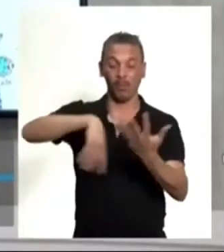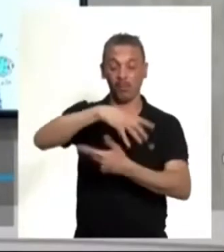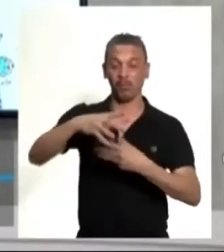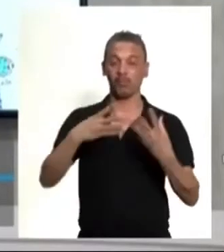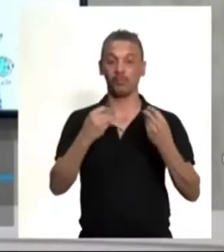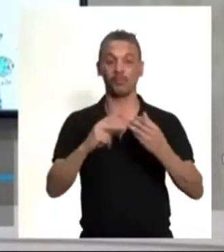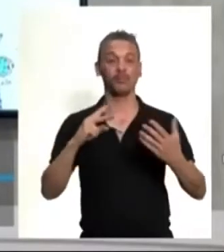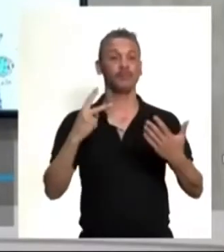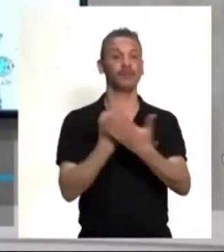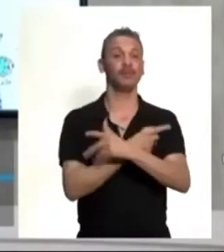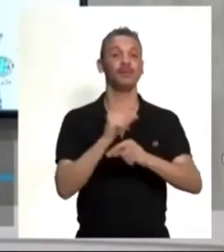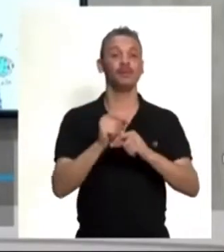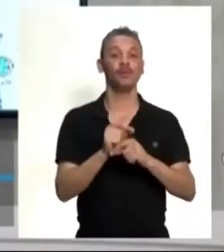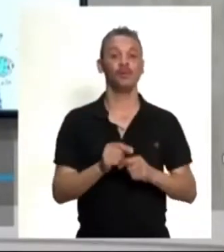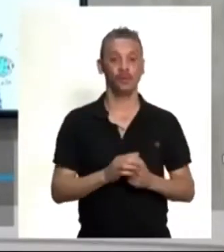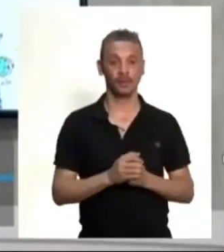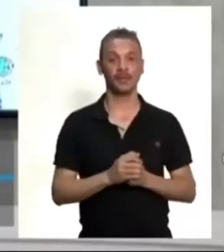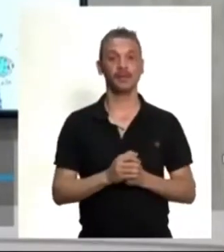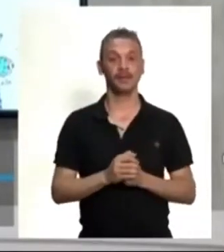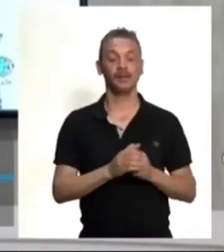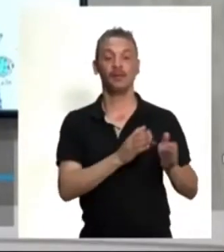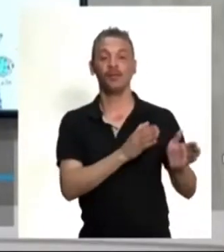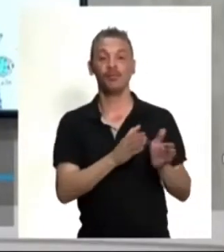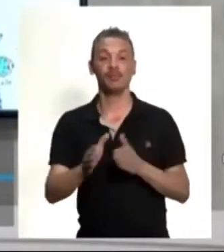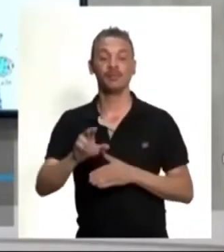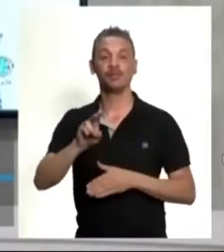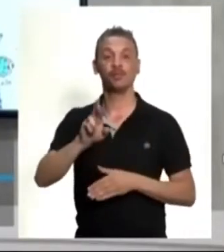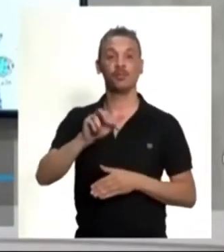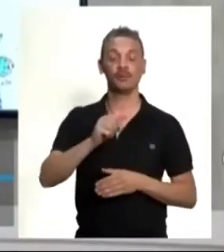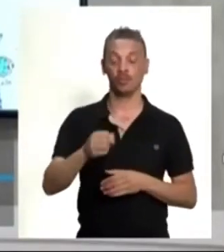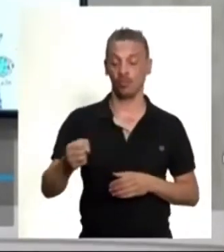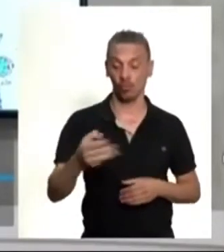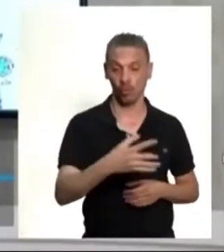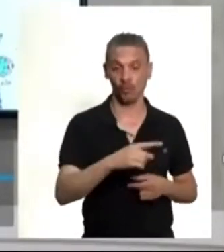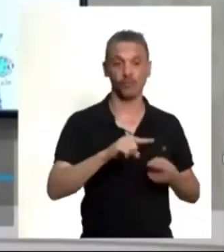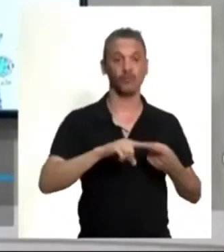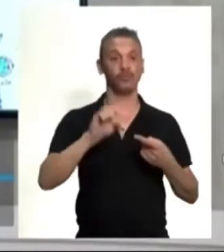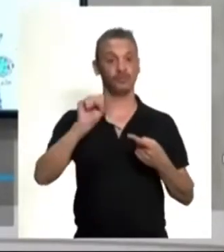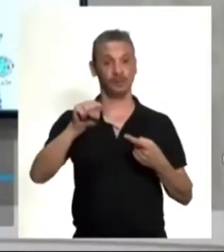as coisas? O processo de urbanização brasileiro foi recente,